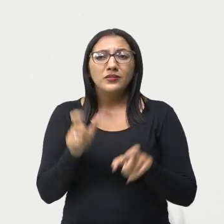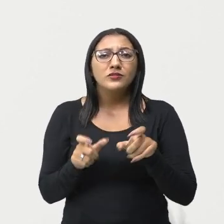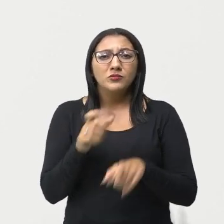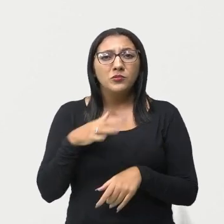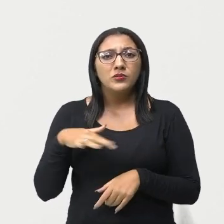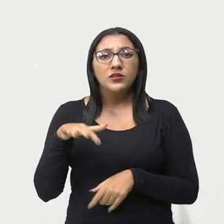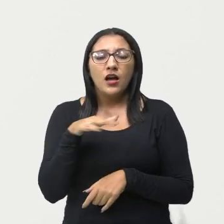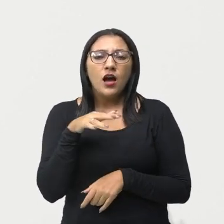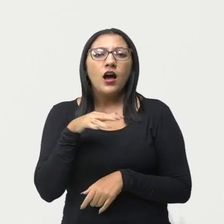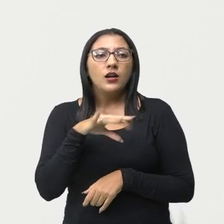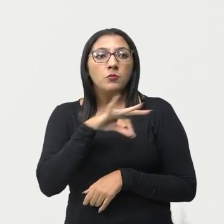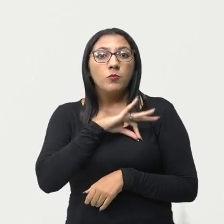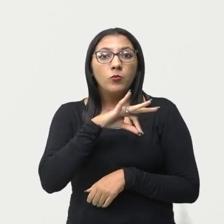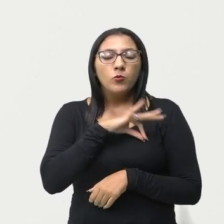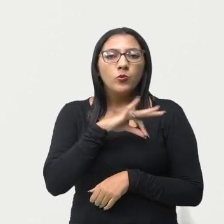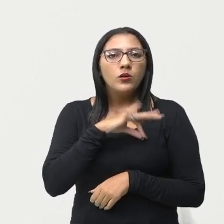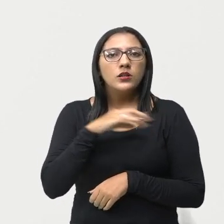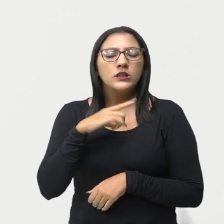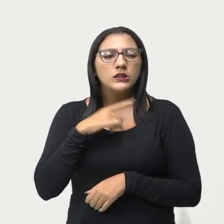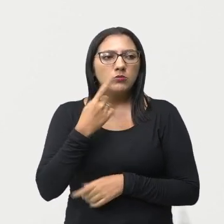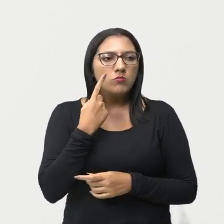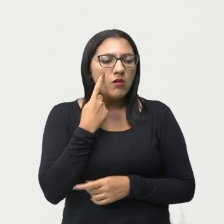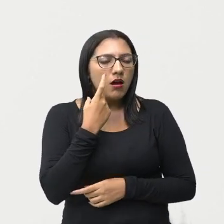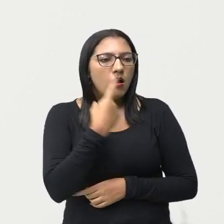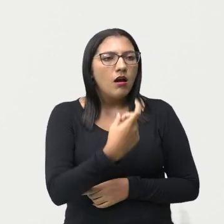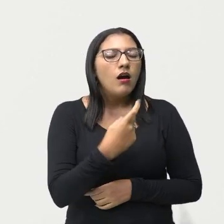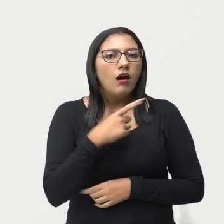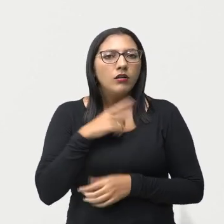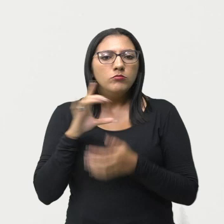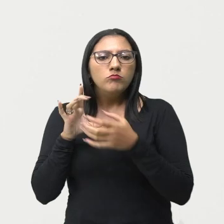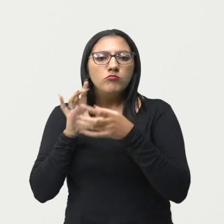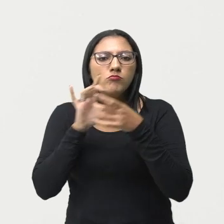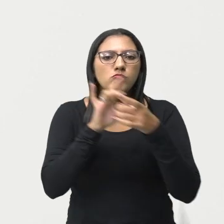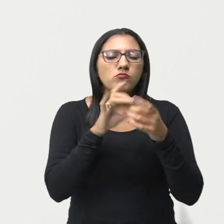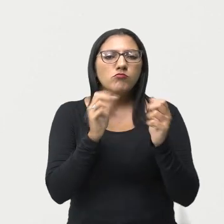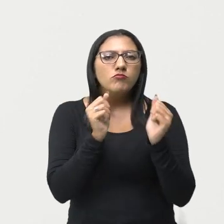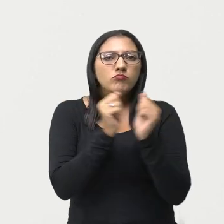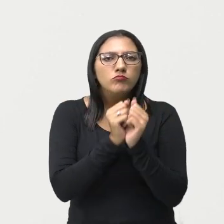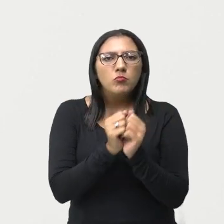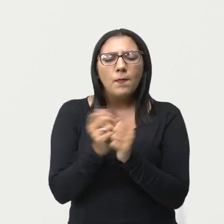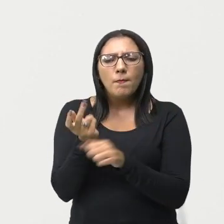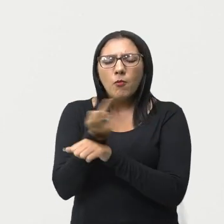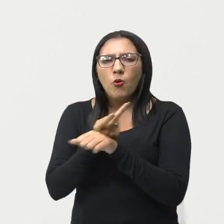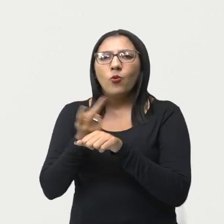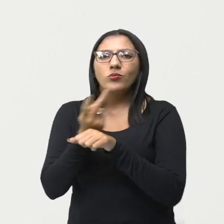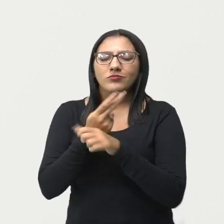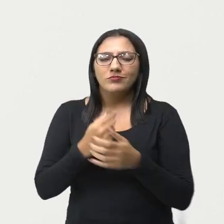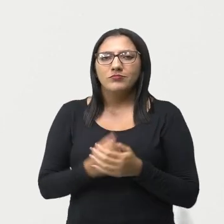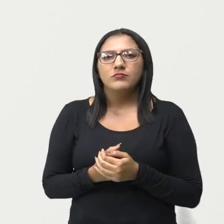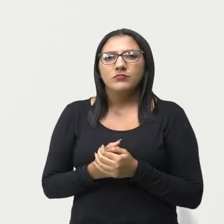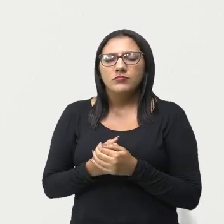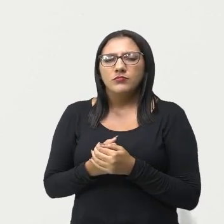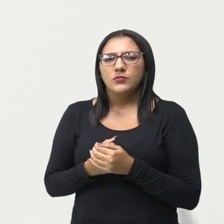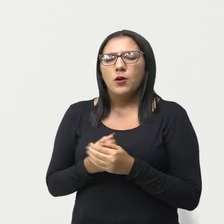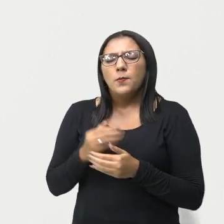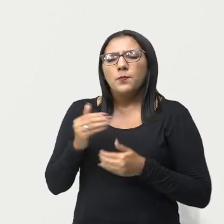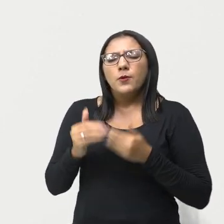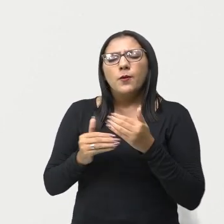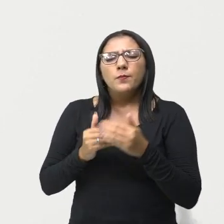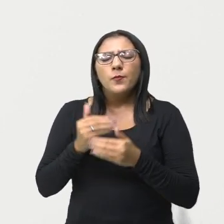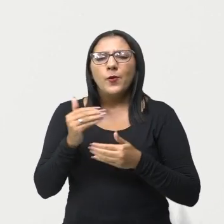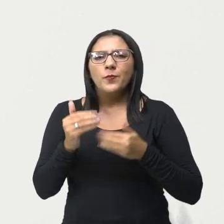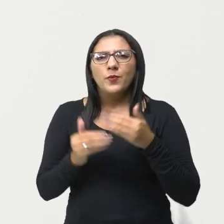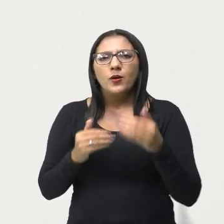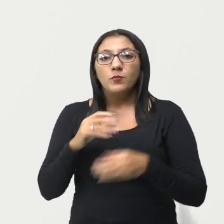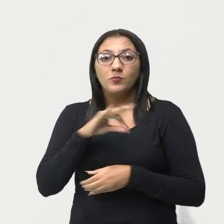Pública, que se envolveu na investigação. Pouco tempo depois, as autoridades localizaram a mãe biológica de